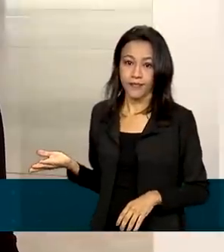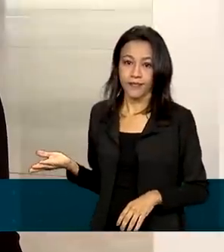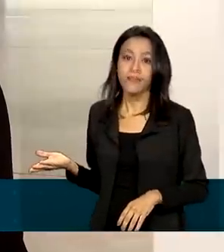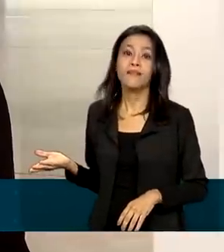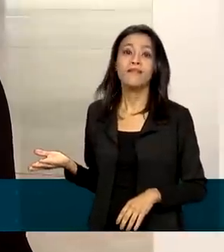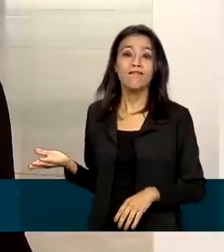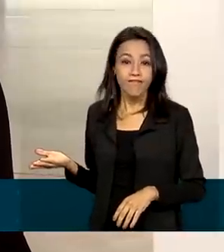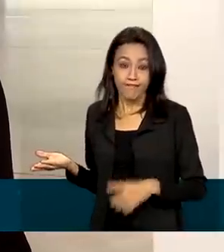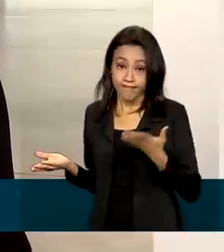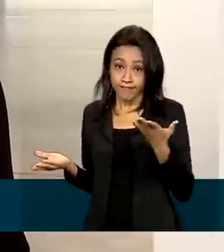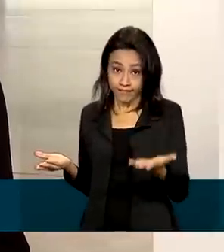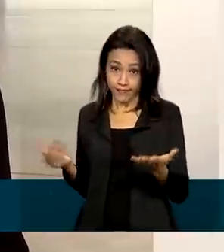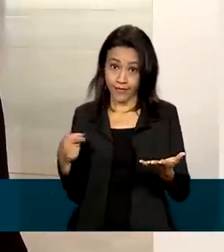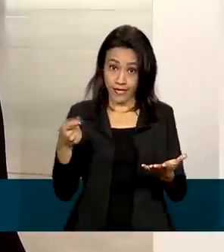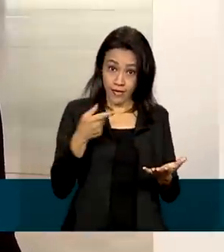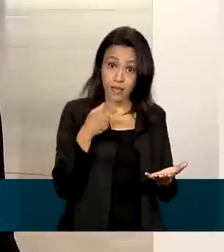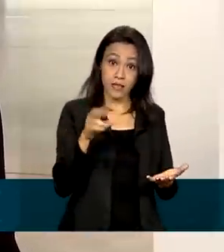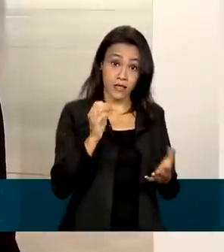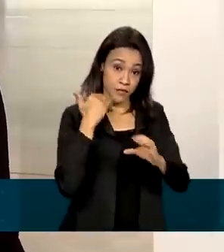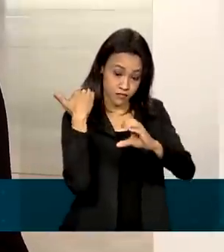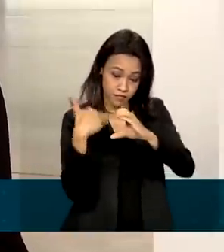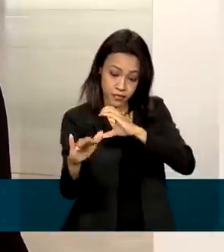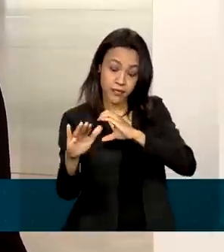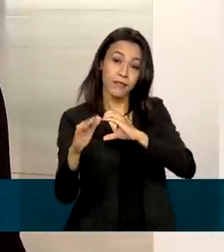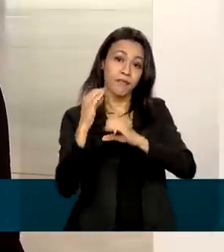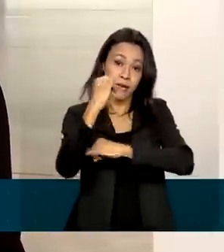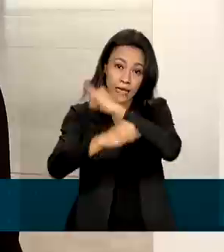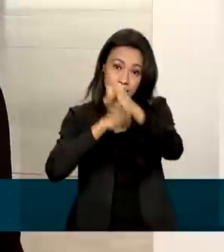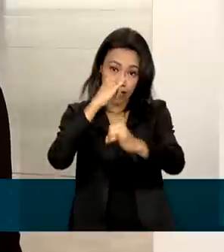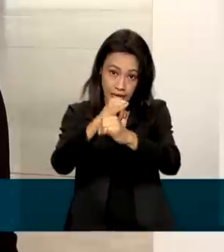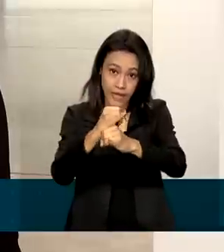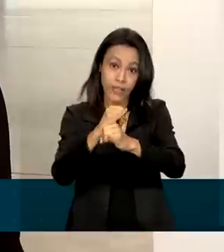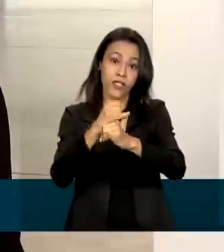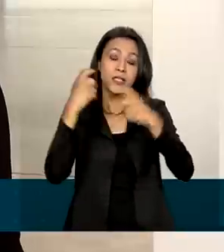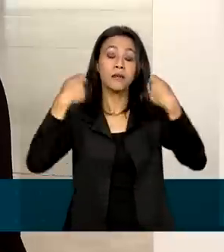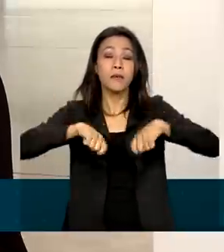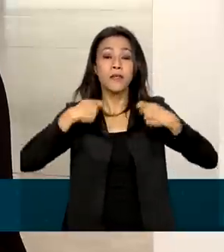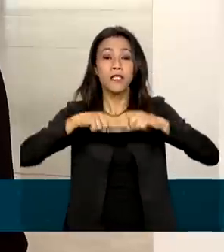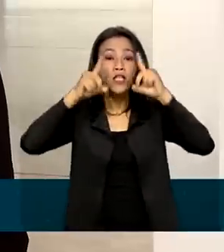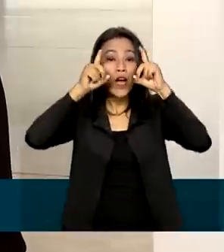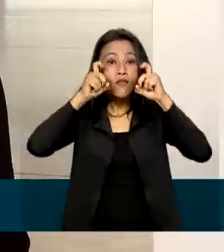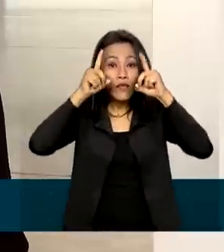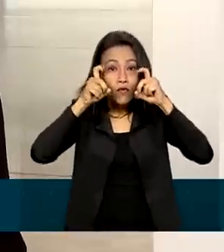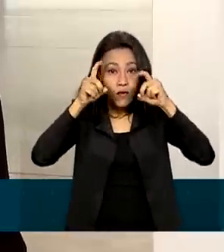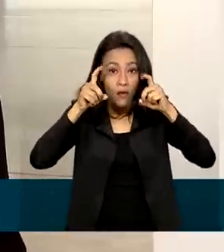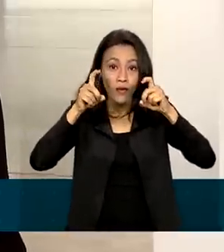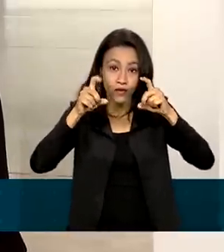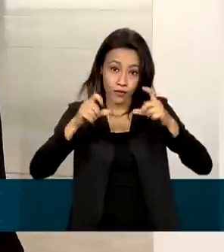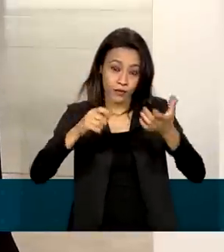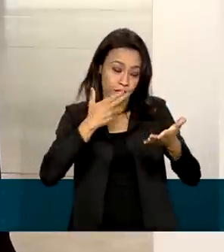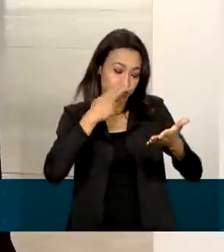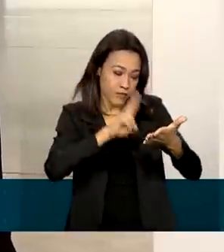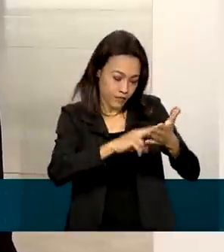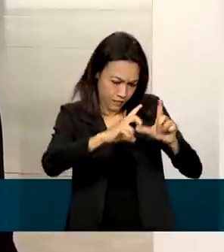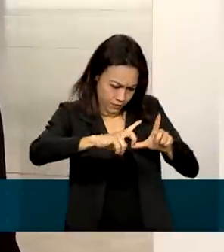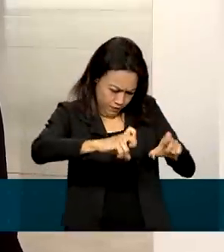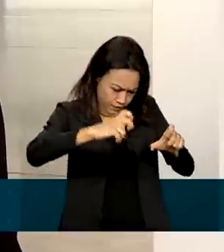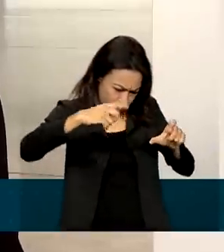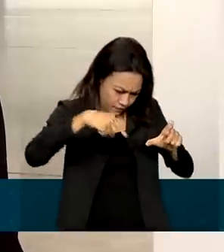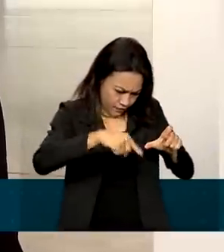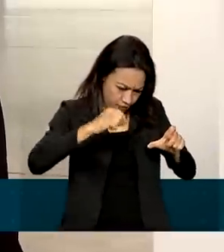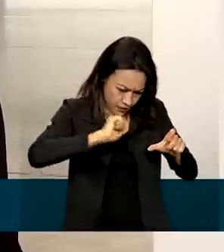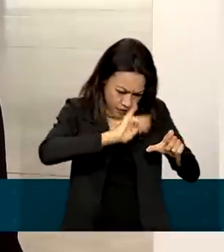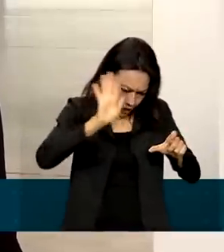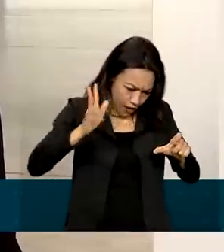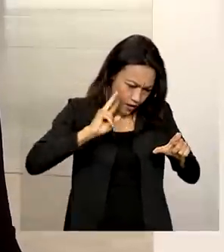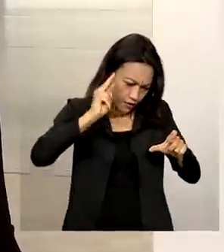blognoel.correios.com.br. No caso dos envios pela internet, é importante que a foto da cartinha esteja bem nítida, para que o Papai Noel